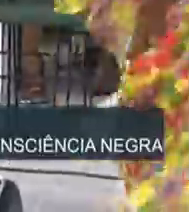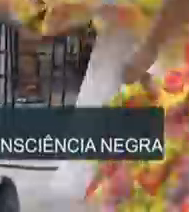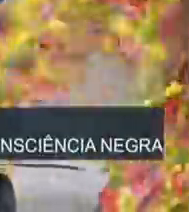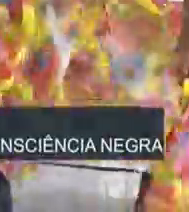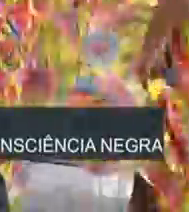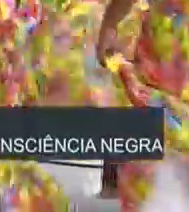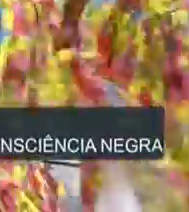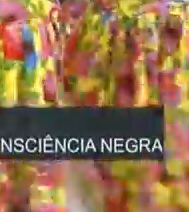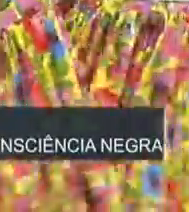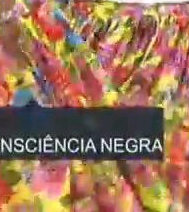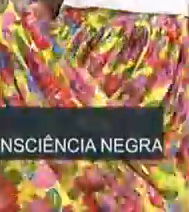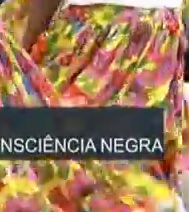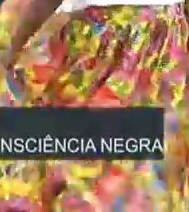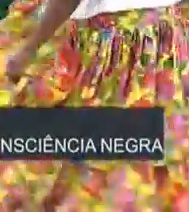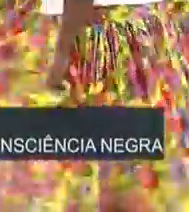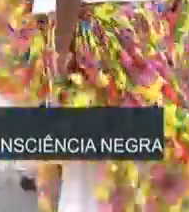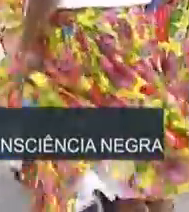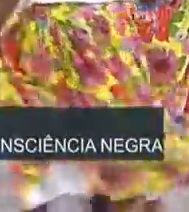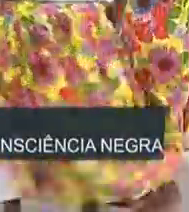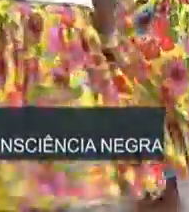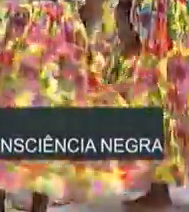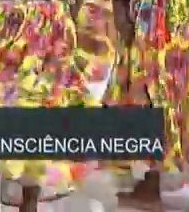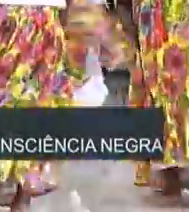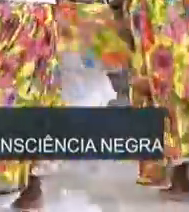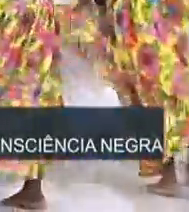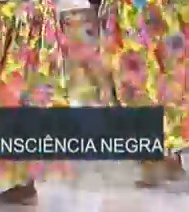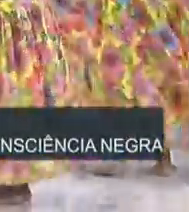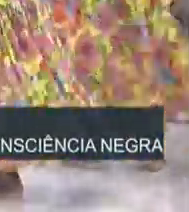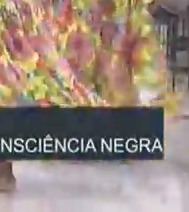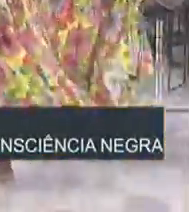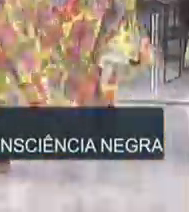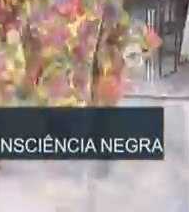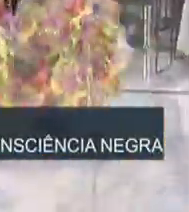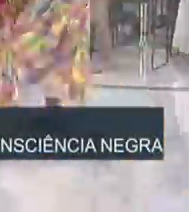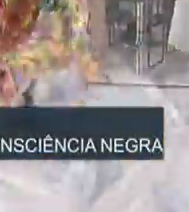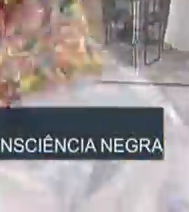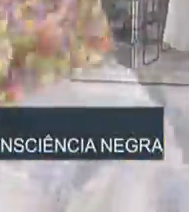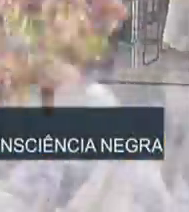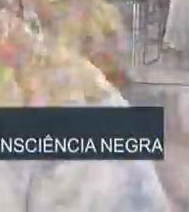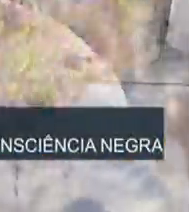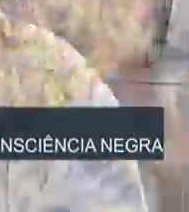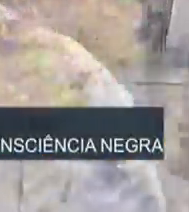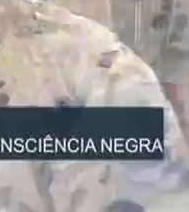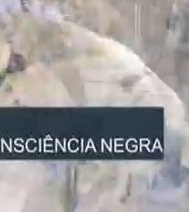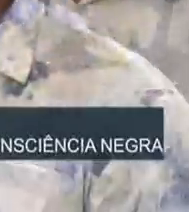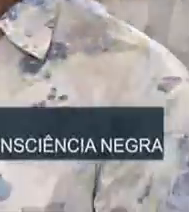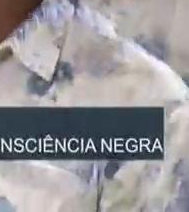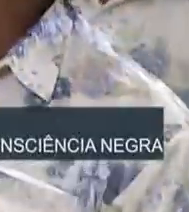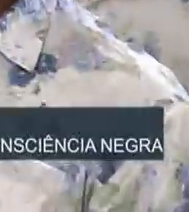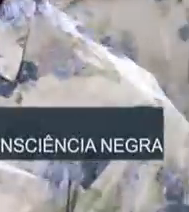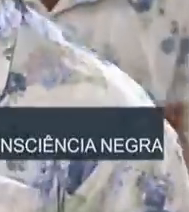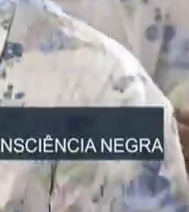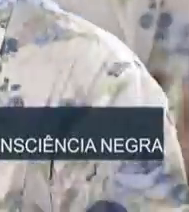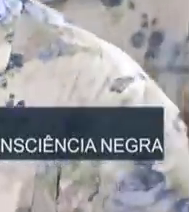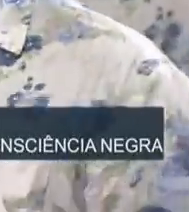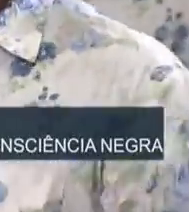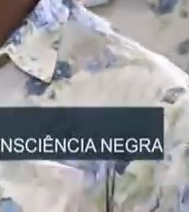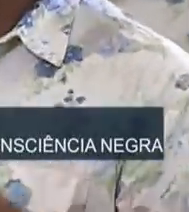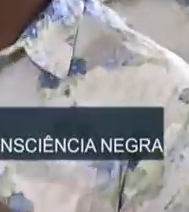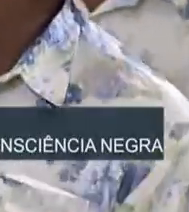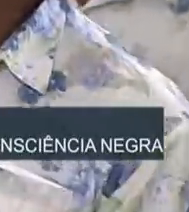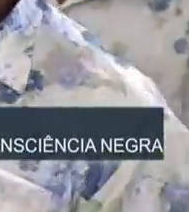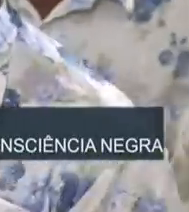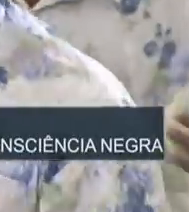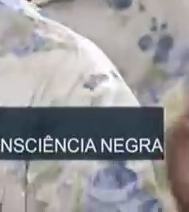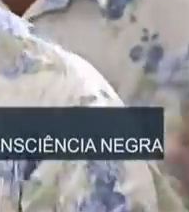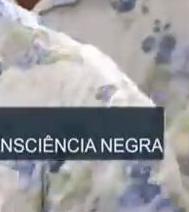bae eu fui na Festa do Santo e bae bae bae eu fui